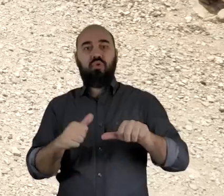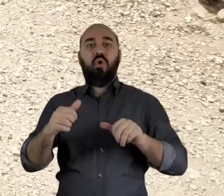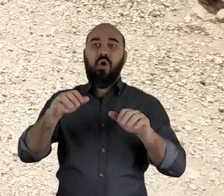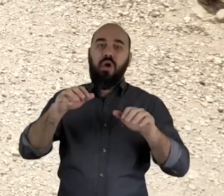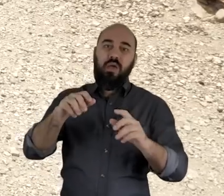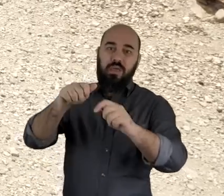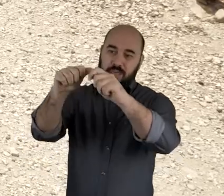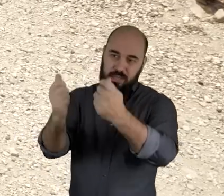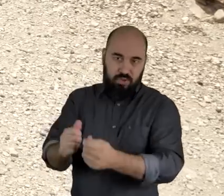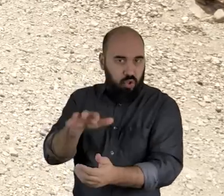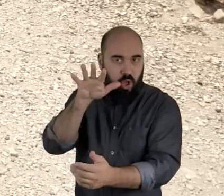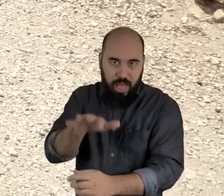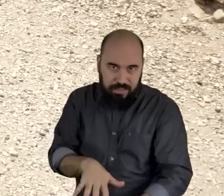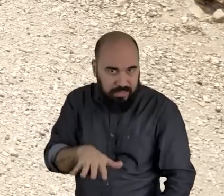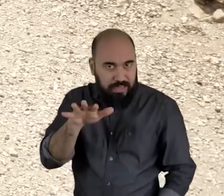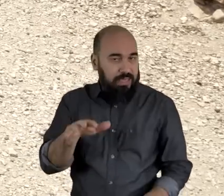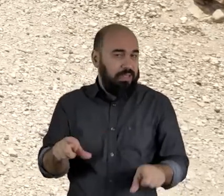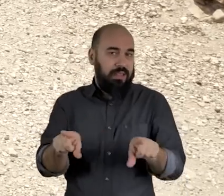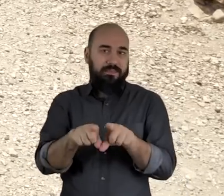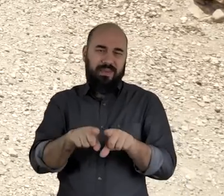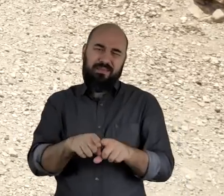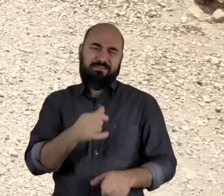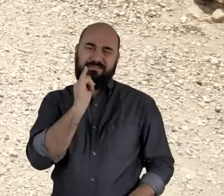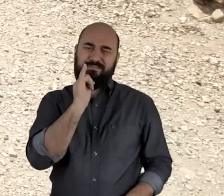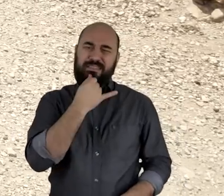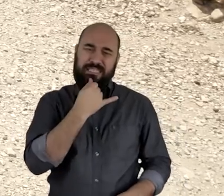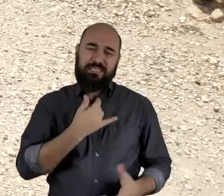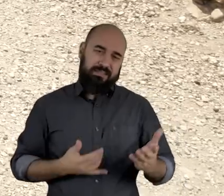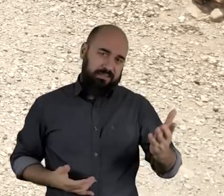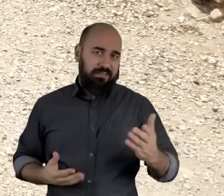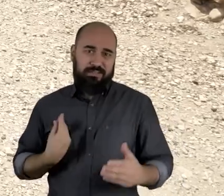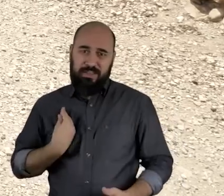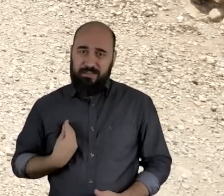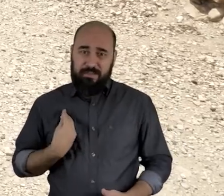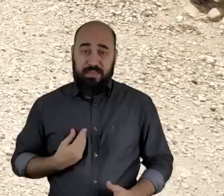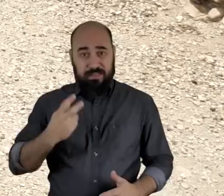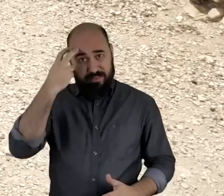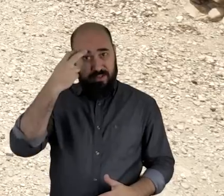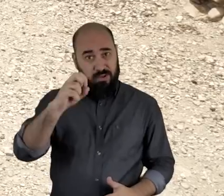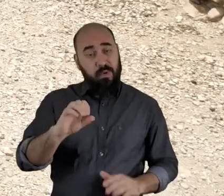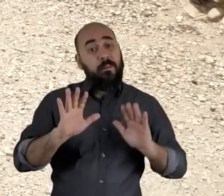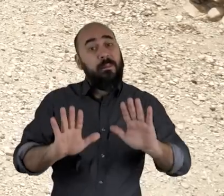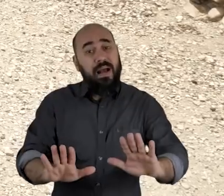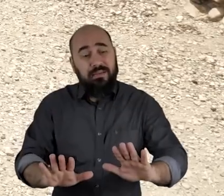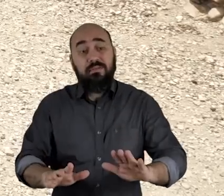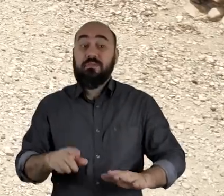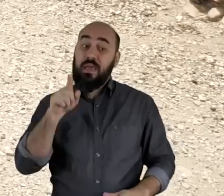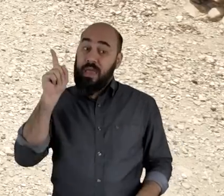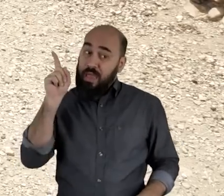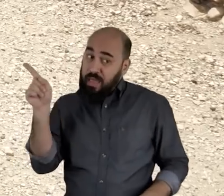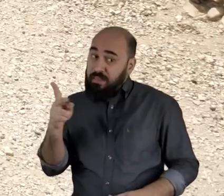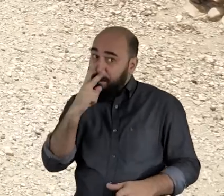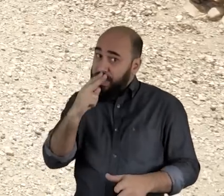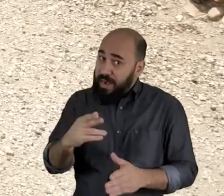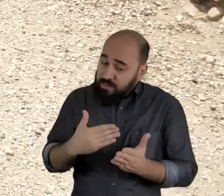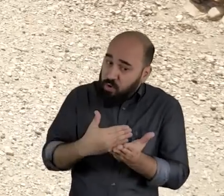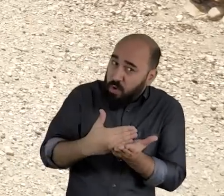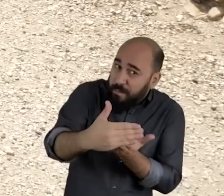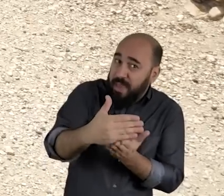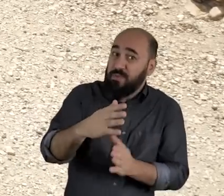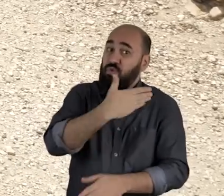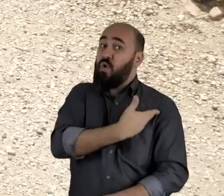idolatria, o que foi uma página muito triste da biografia de Salomão. Contudo, aqui, quem sabe, estamos no início do governo dele, onde ele ainda